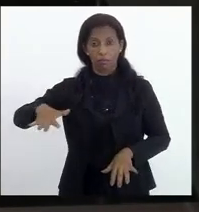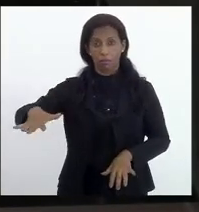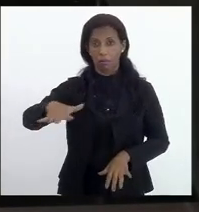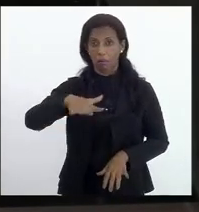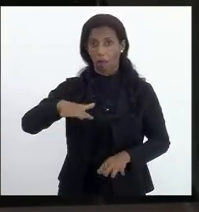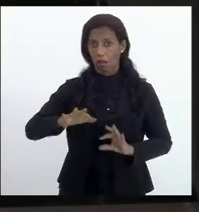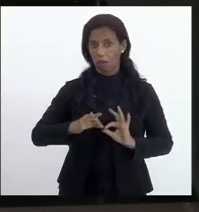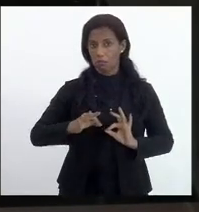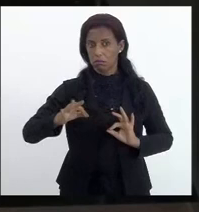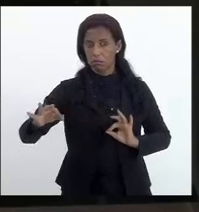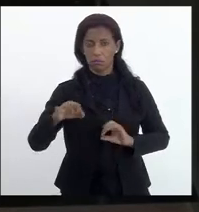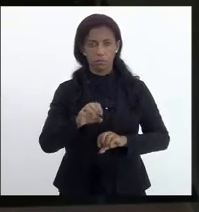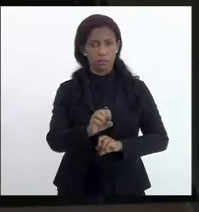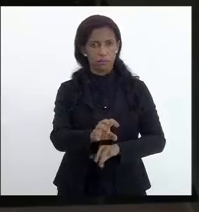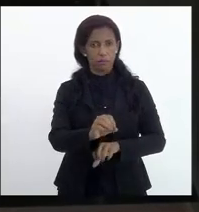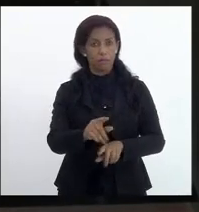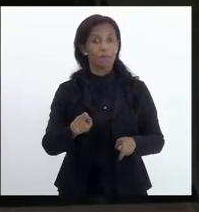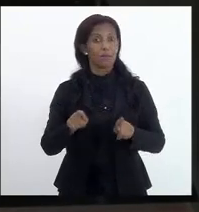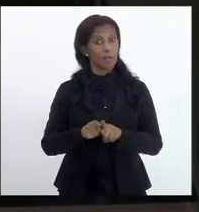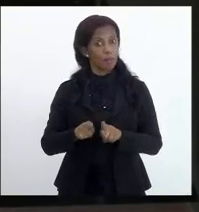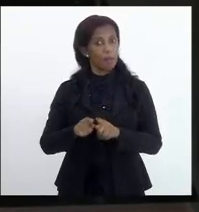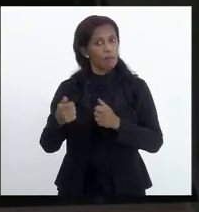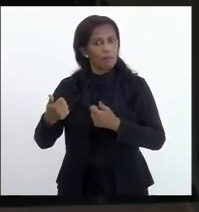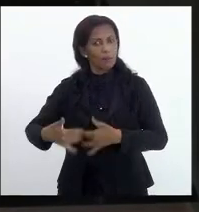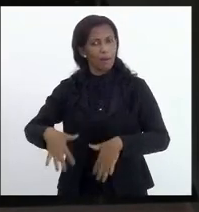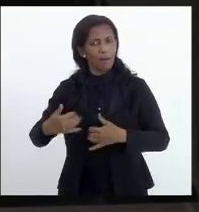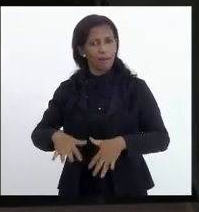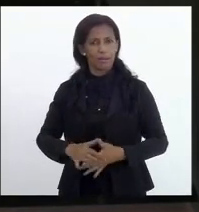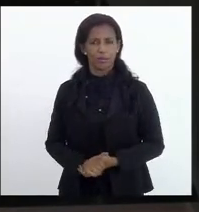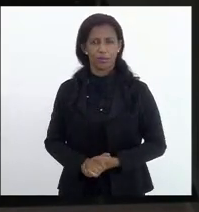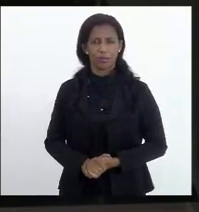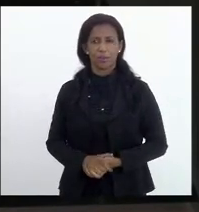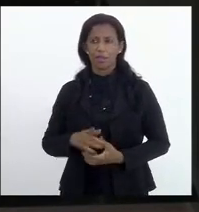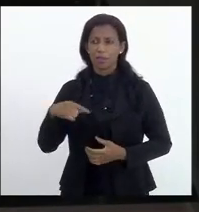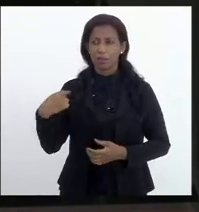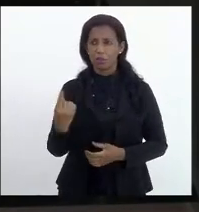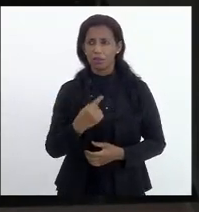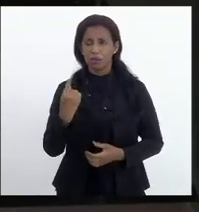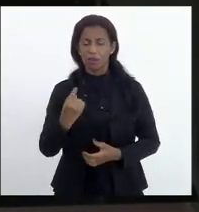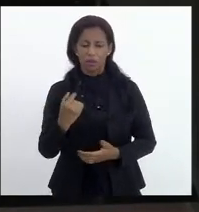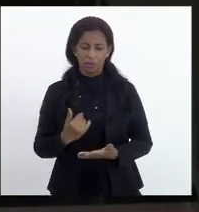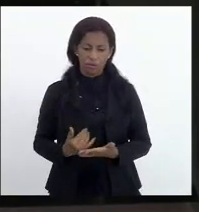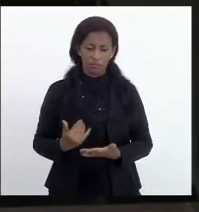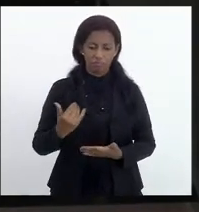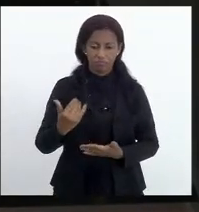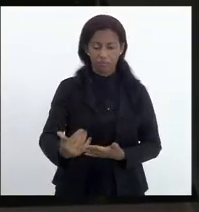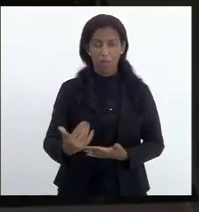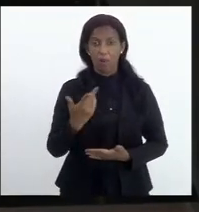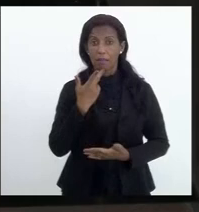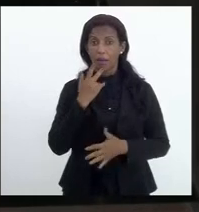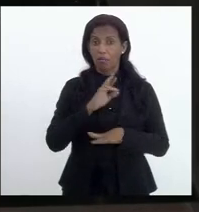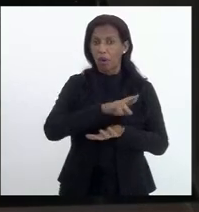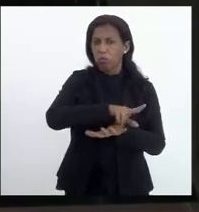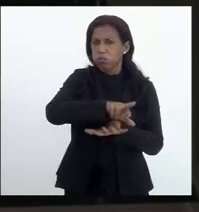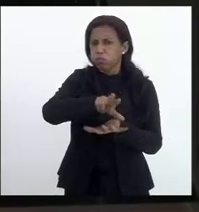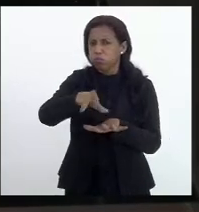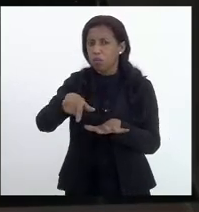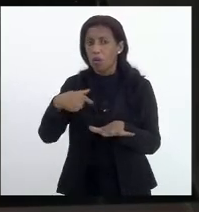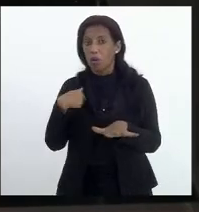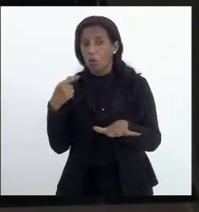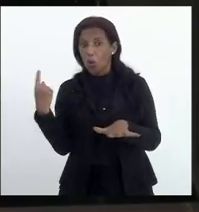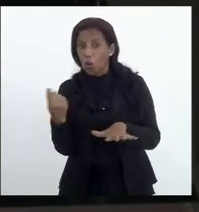extensão do ensino, também são gastos. Então, nós fomos, para não citar todas,